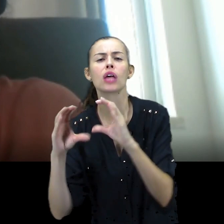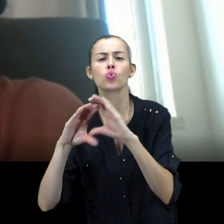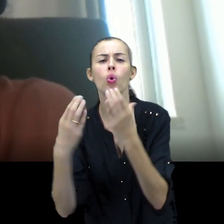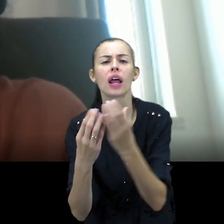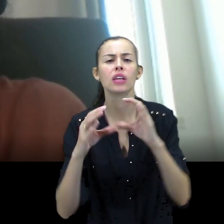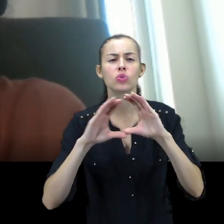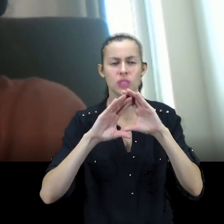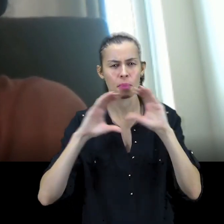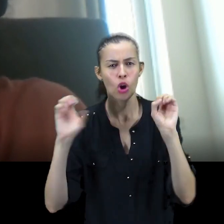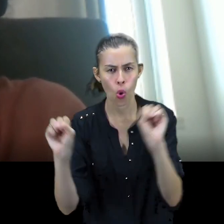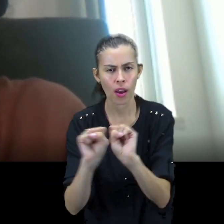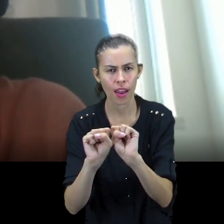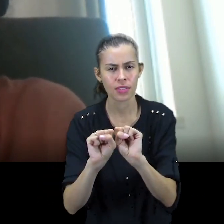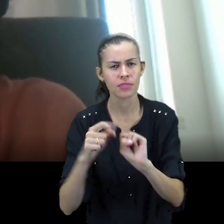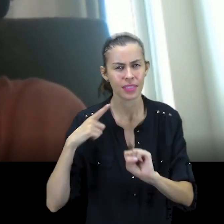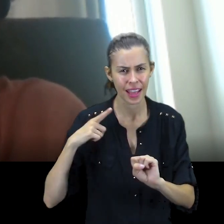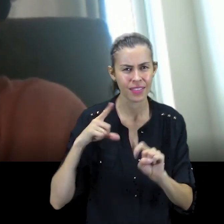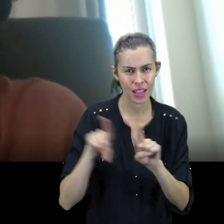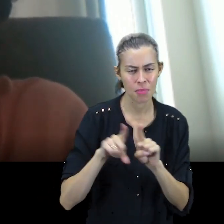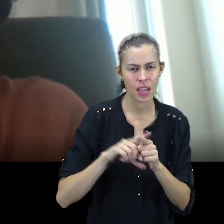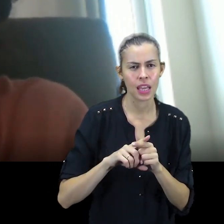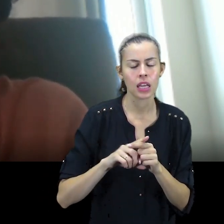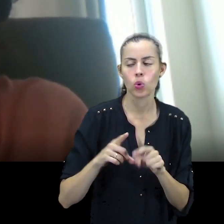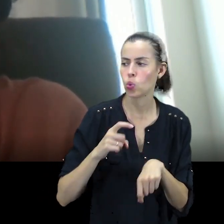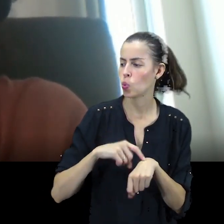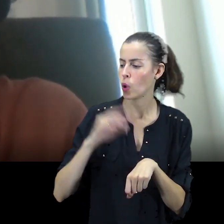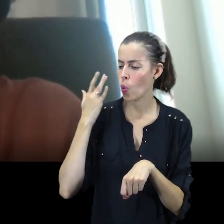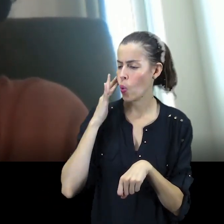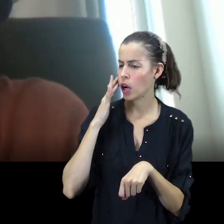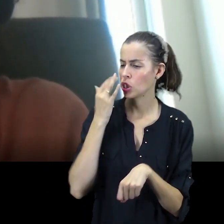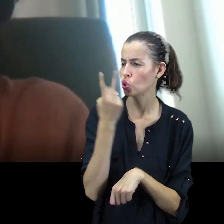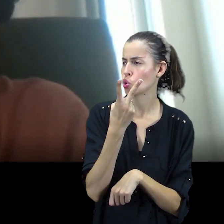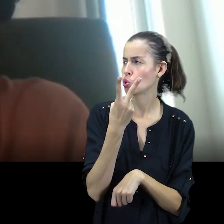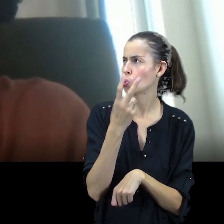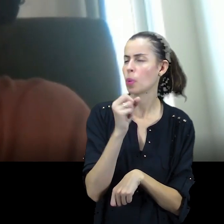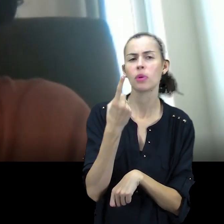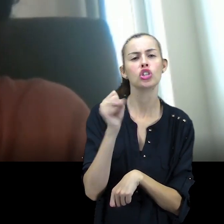aí da Federal do ABC, o professor Daniel